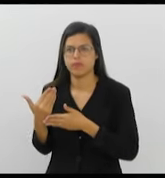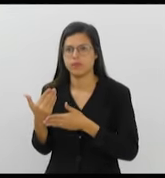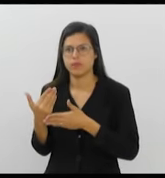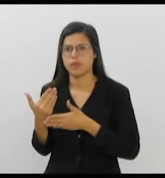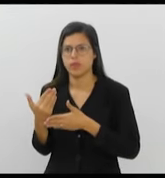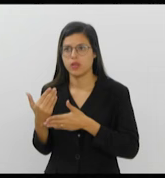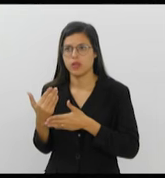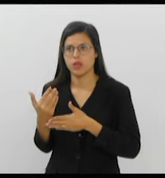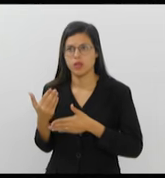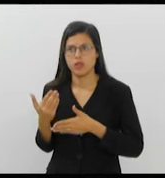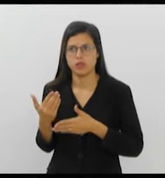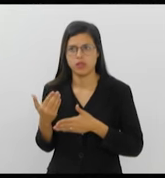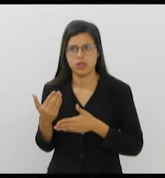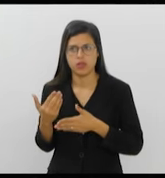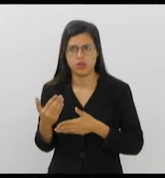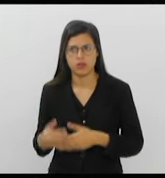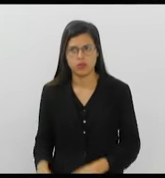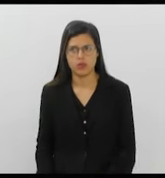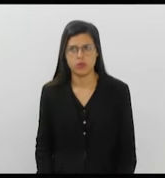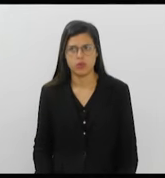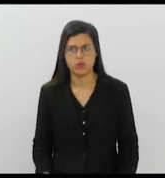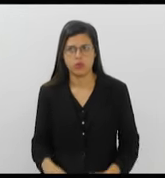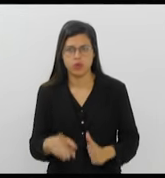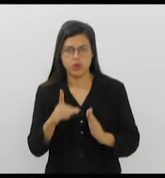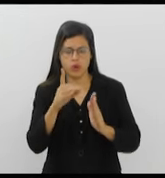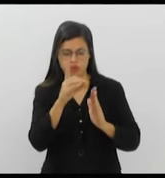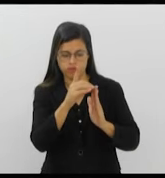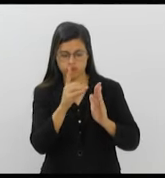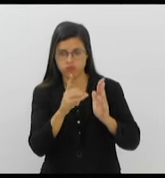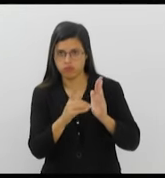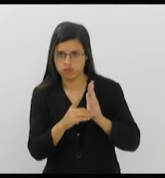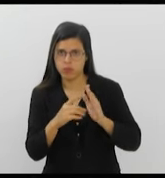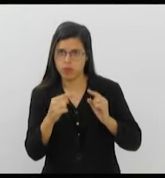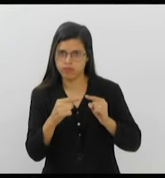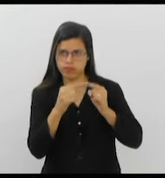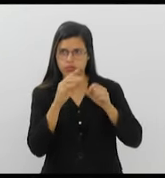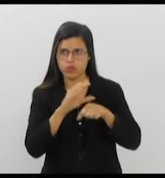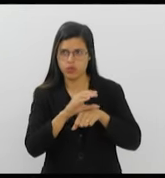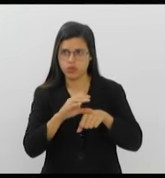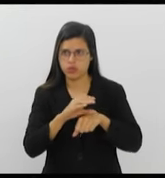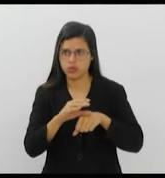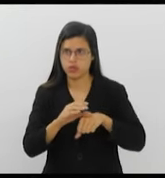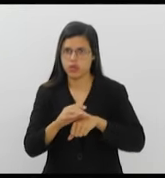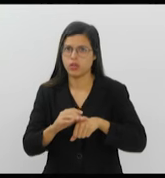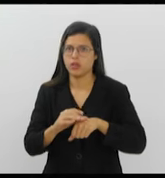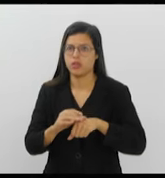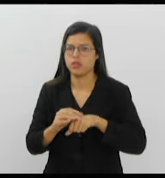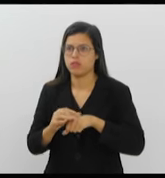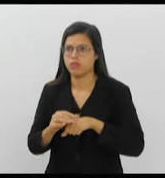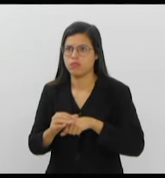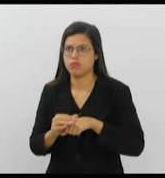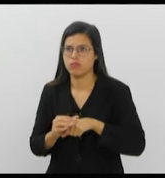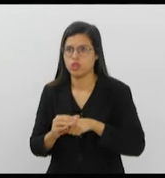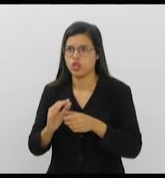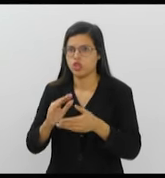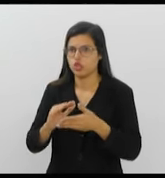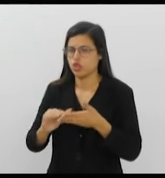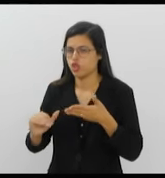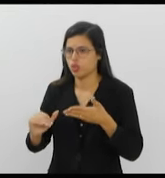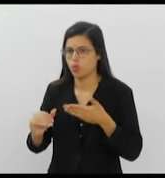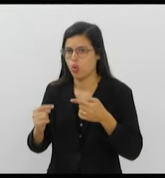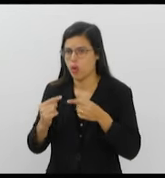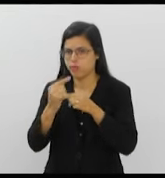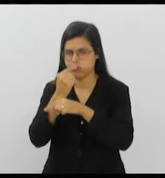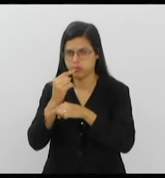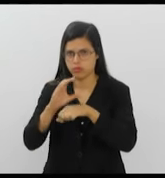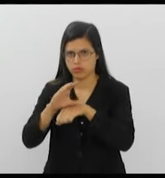considerou o decreto constitucional, derrubou a inconstitucionalidade do TJ. Então,